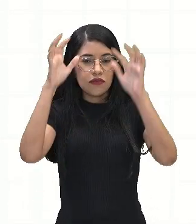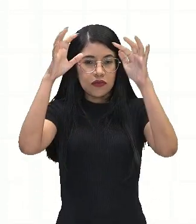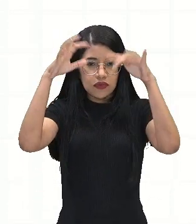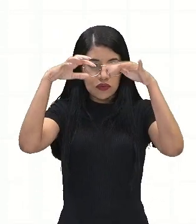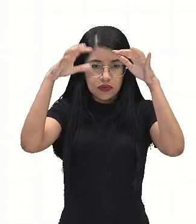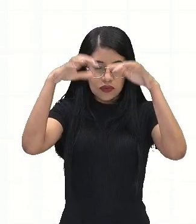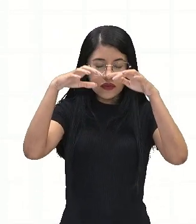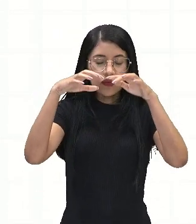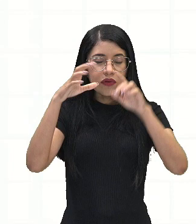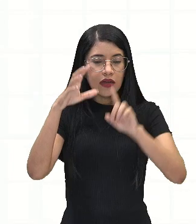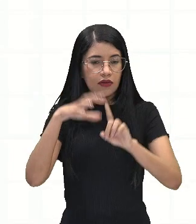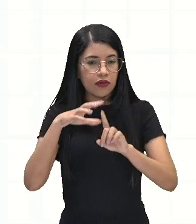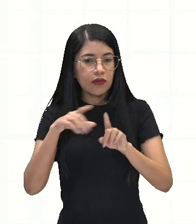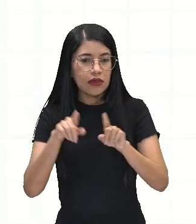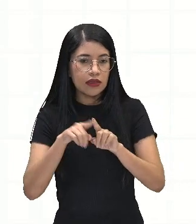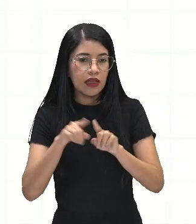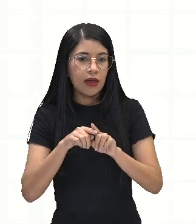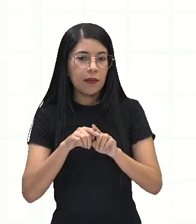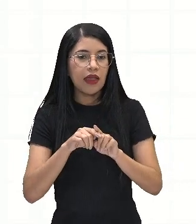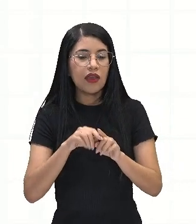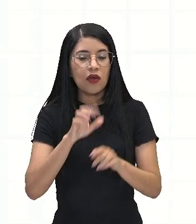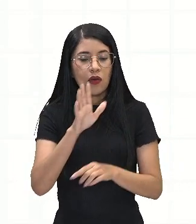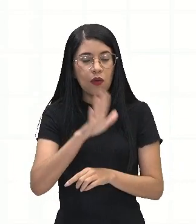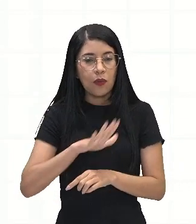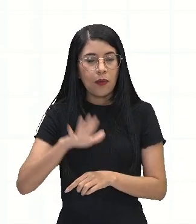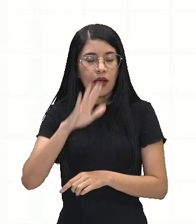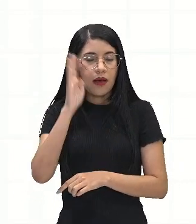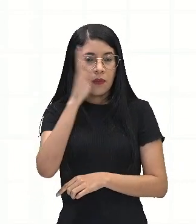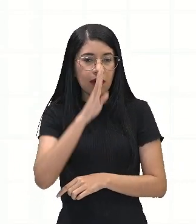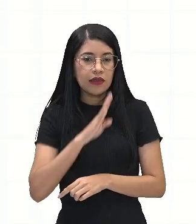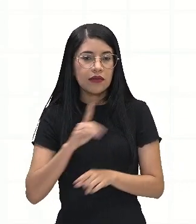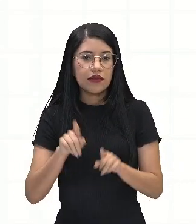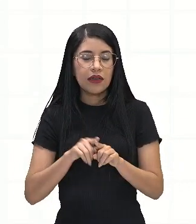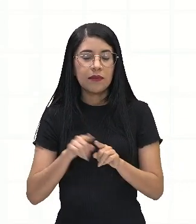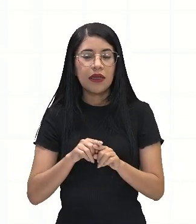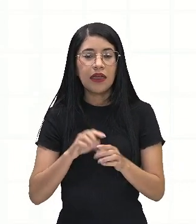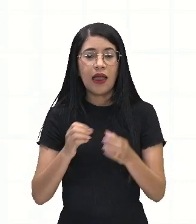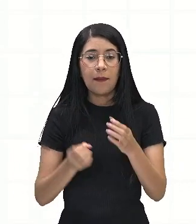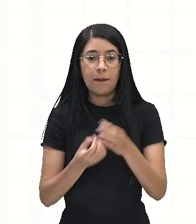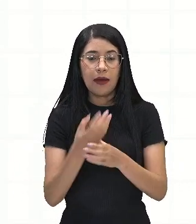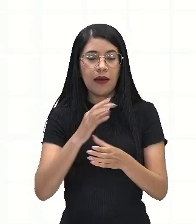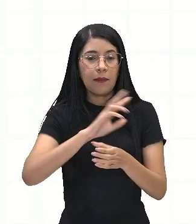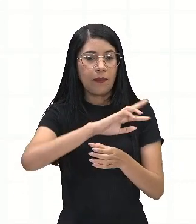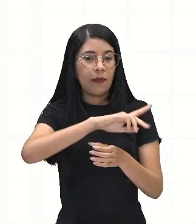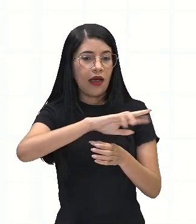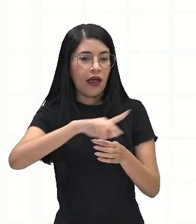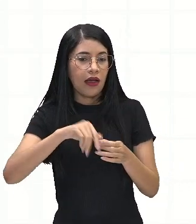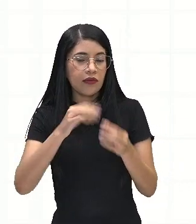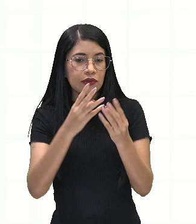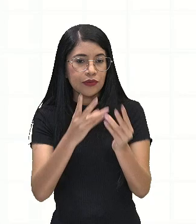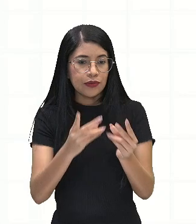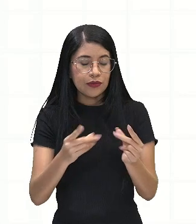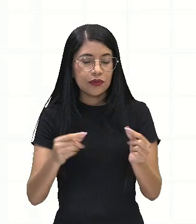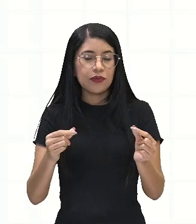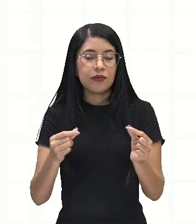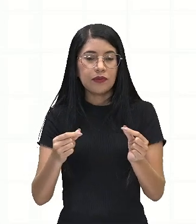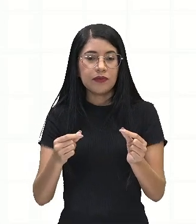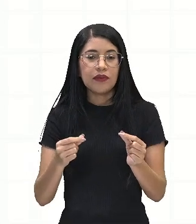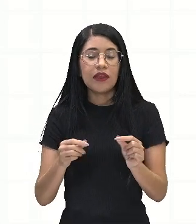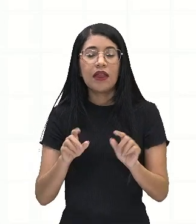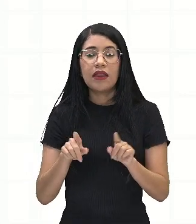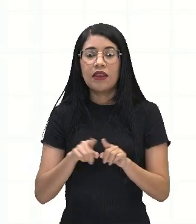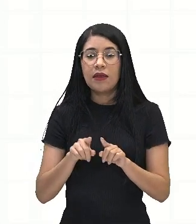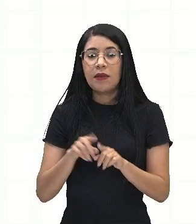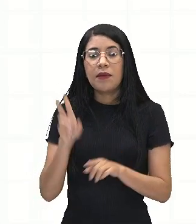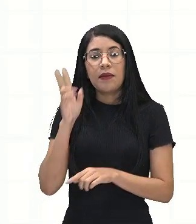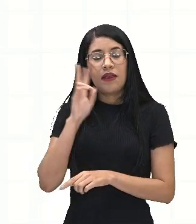podem influenciar o resto do Brasil. Perda da biodiversidade. É importante a gente relembrar aqui